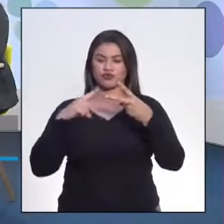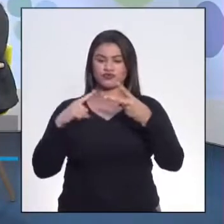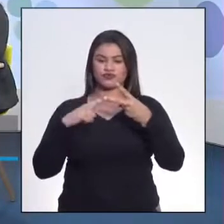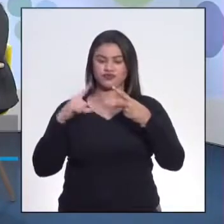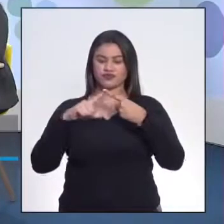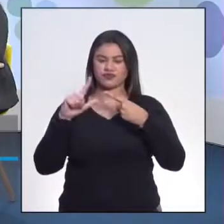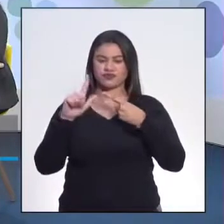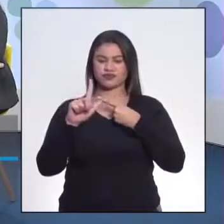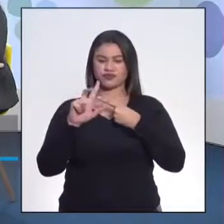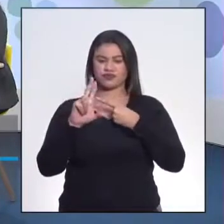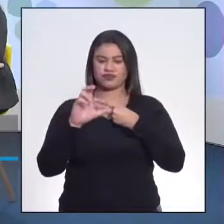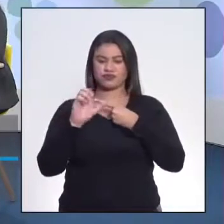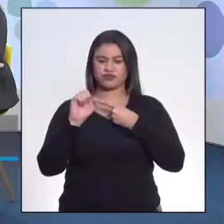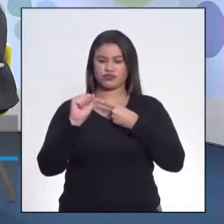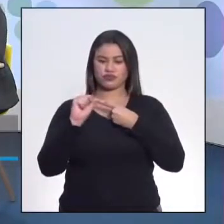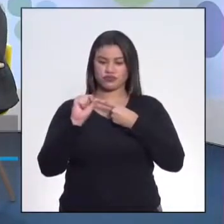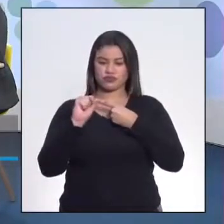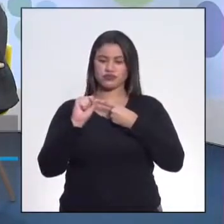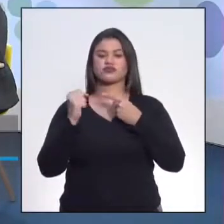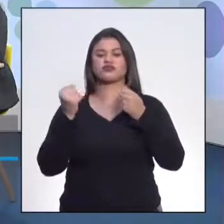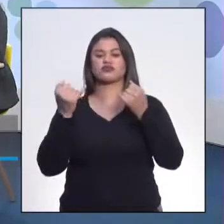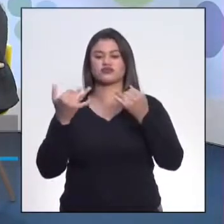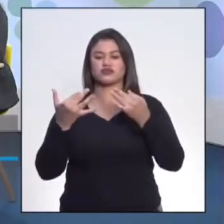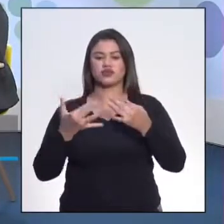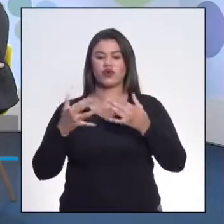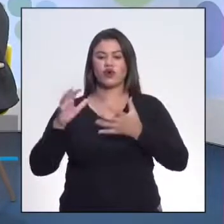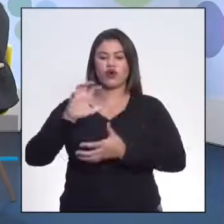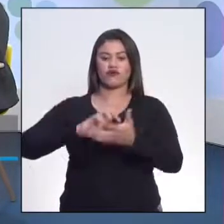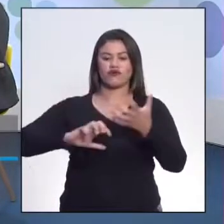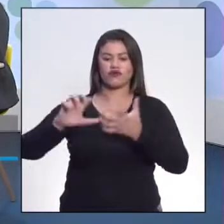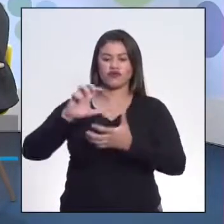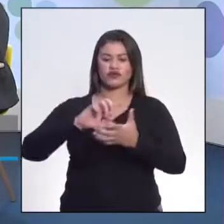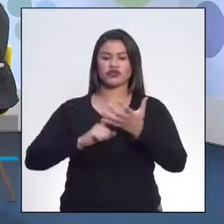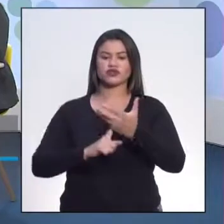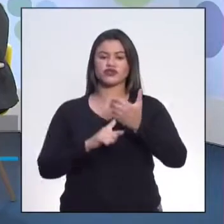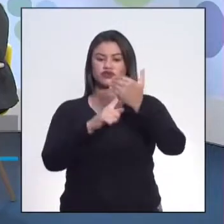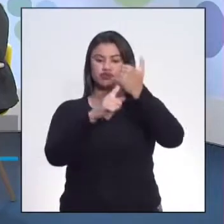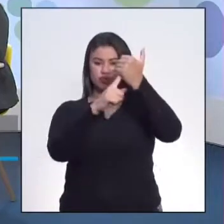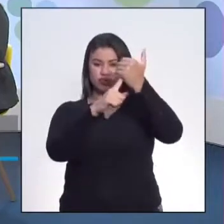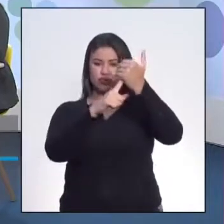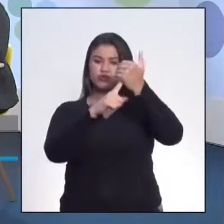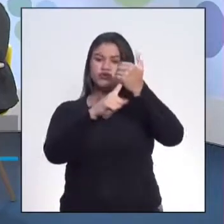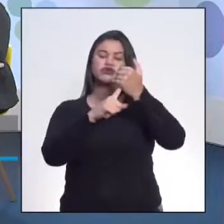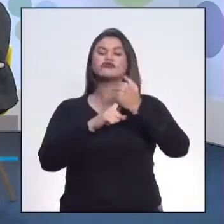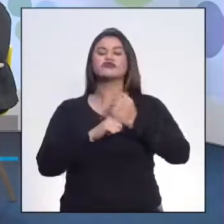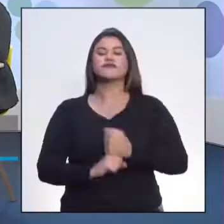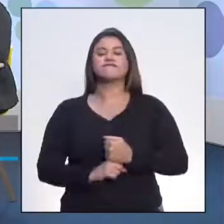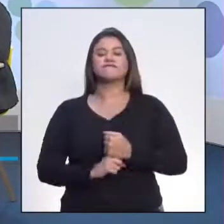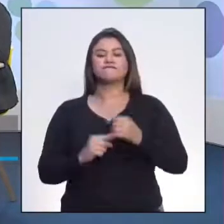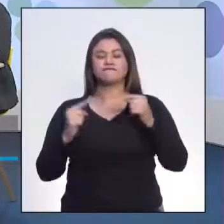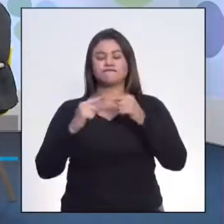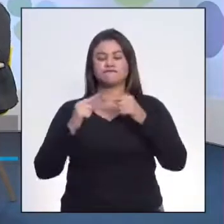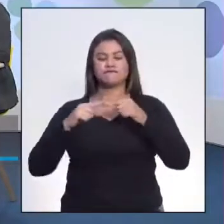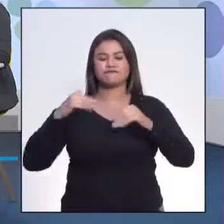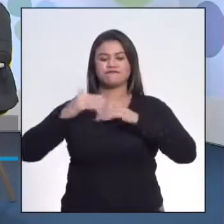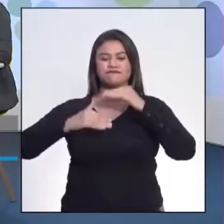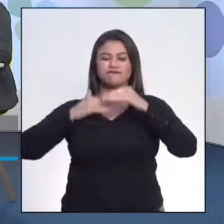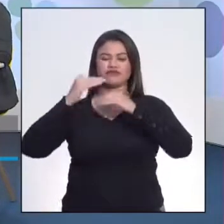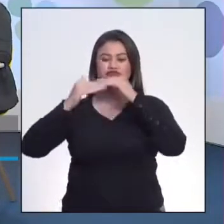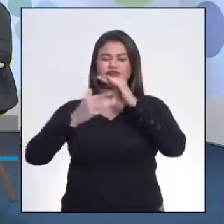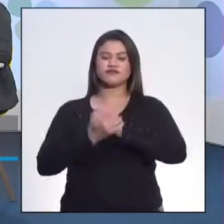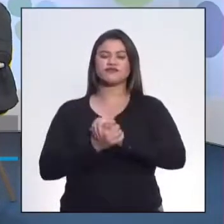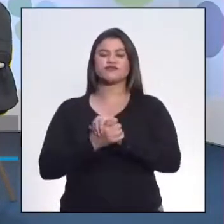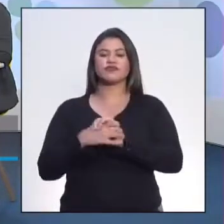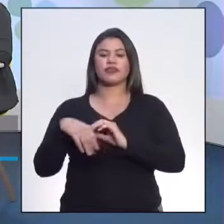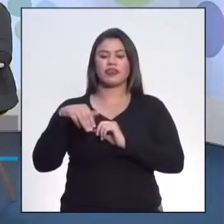O Lucas, ele lembrou da revolução tecnológica, a questão da tecnologia avançada, e